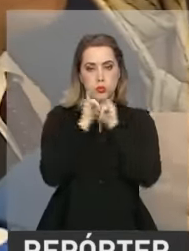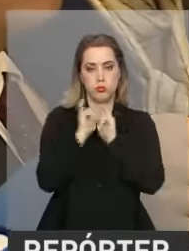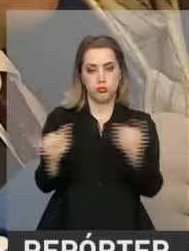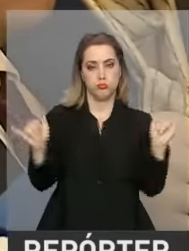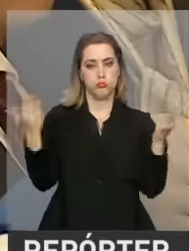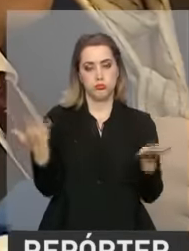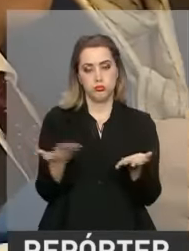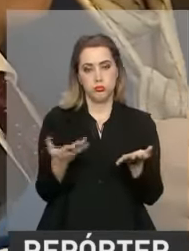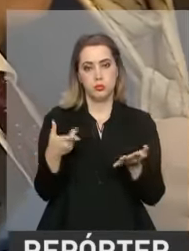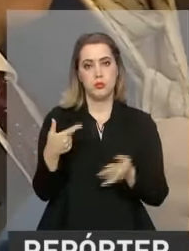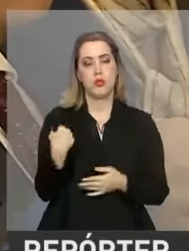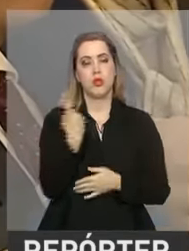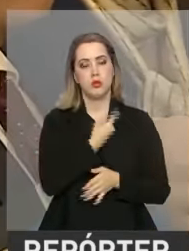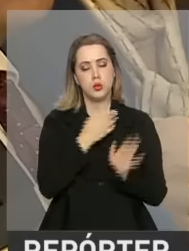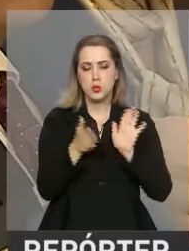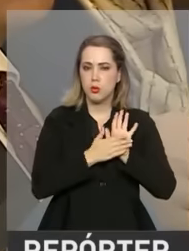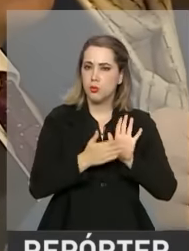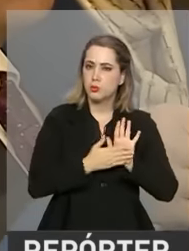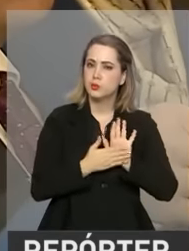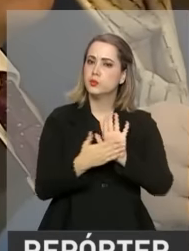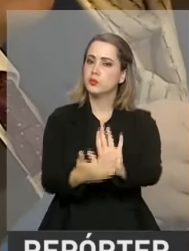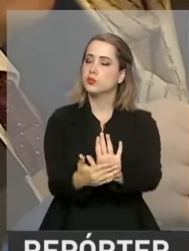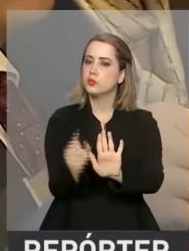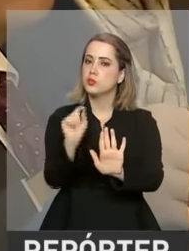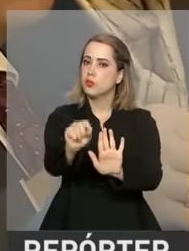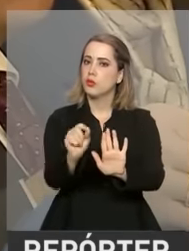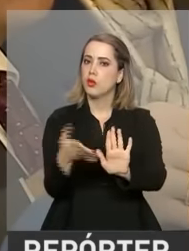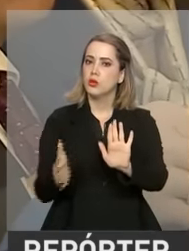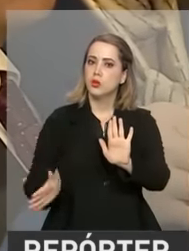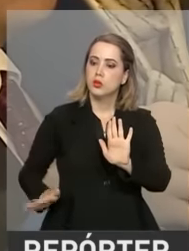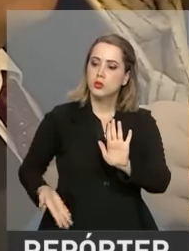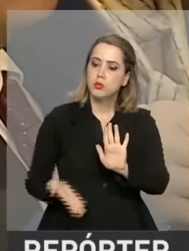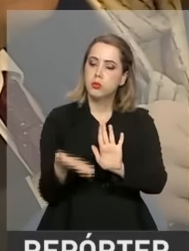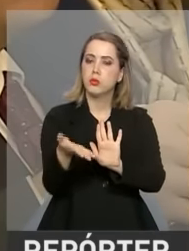a nossa proposta é que em